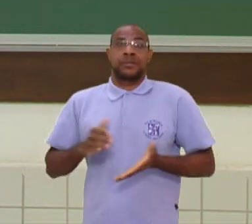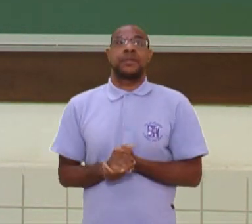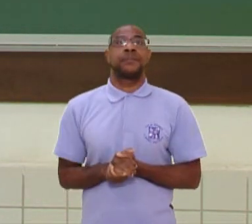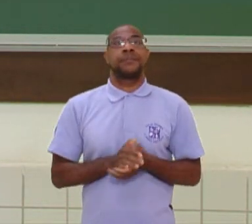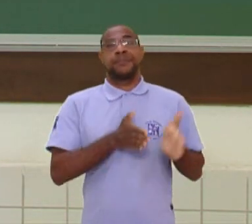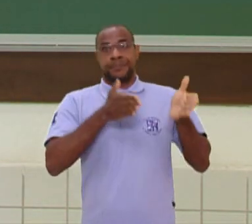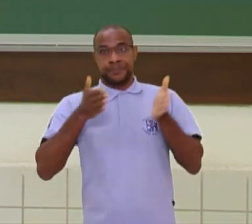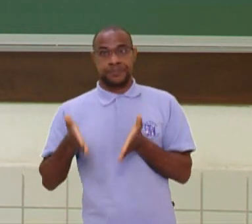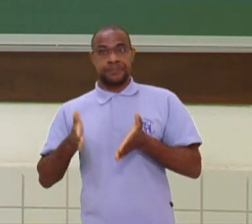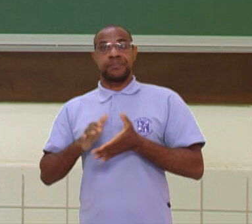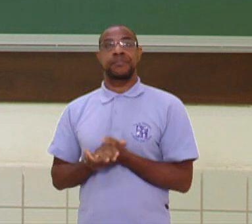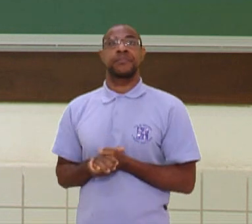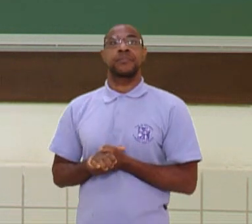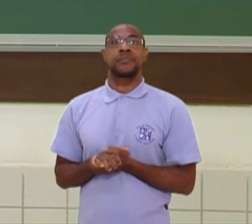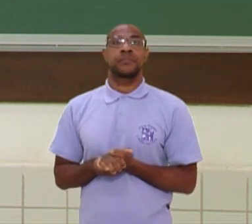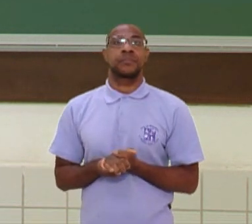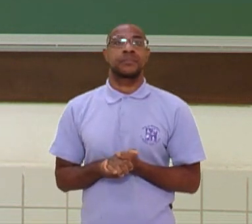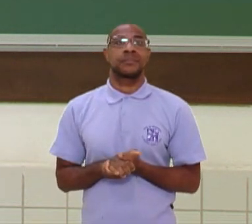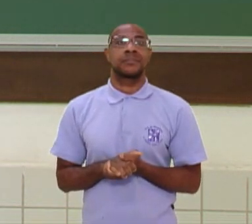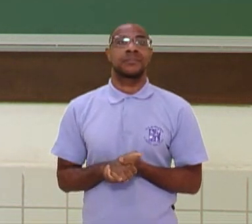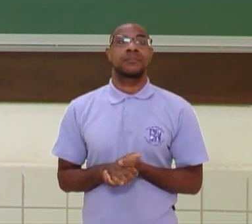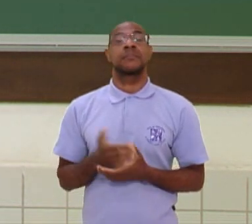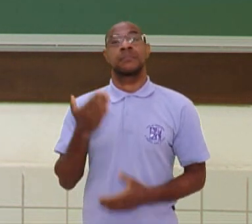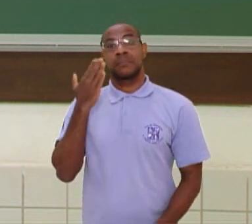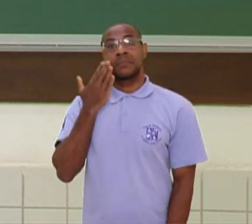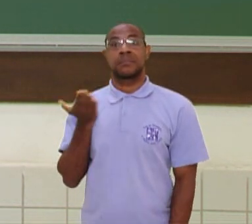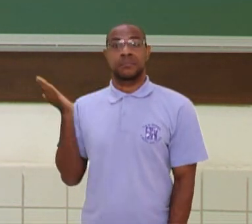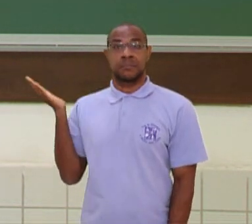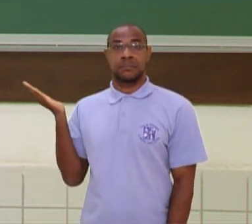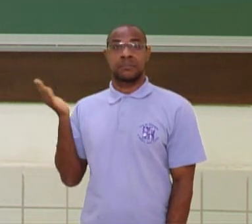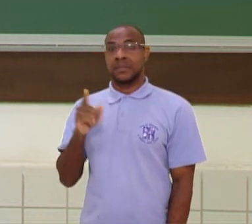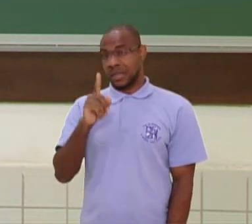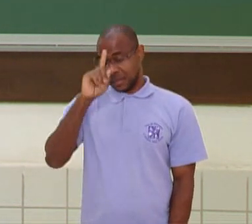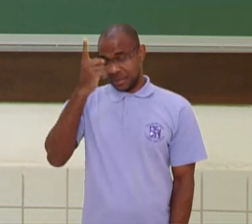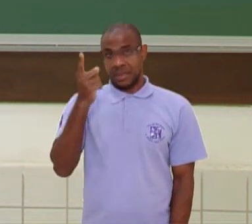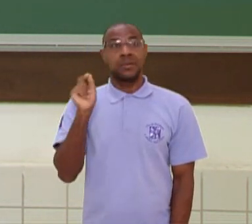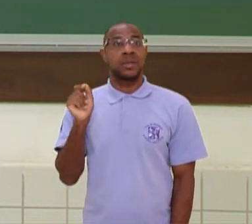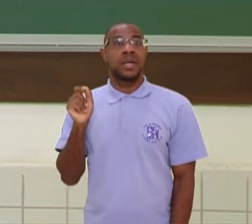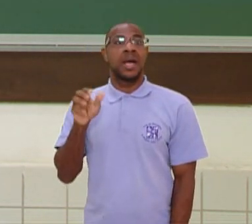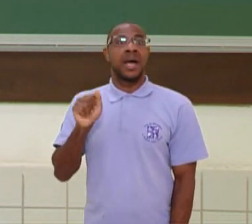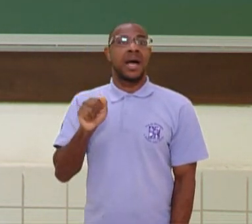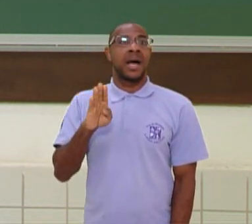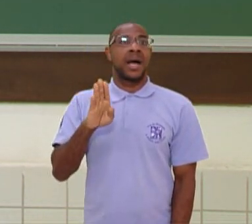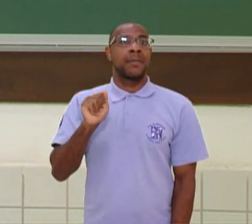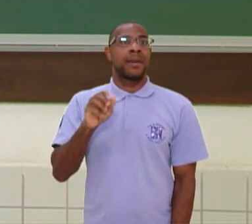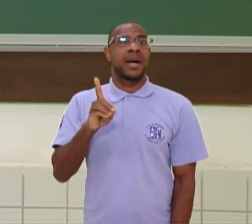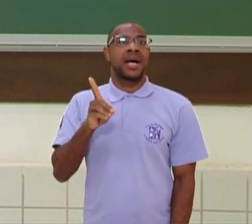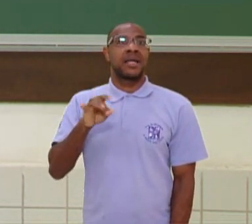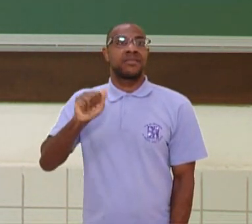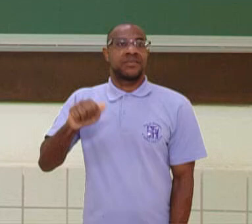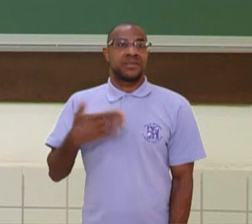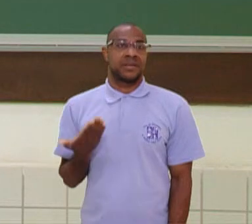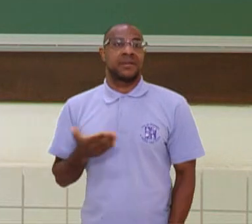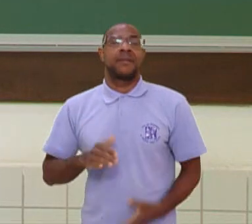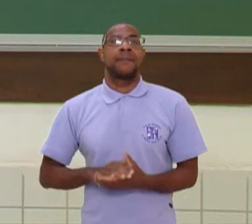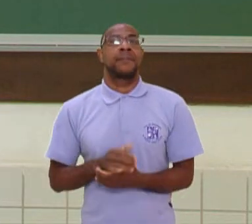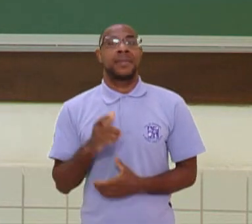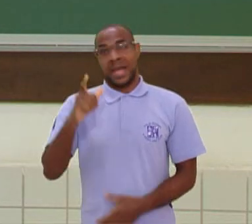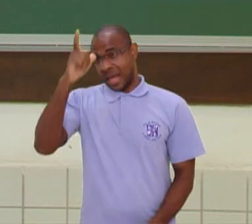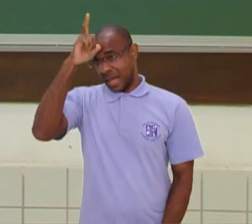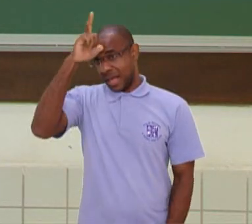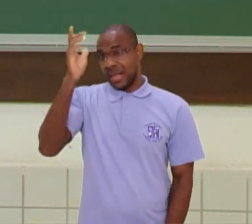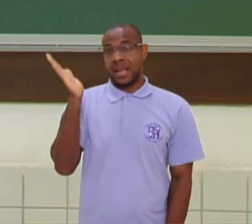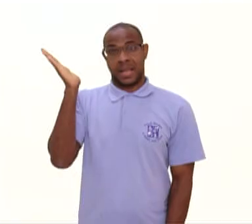avançar aqui, então. Vamos analisar um pouquinho a ideia da abadia de Benetbien, na Alemanha.